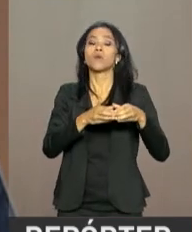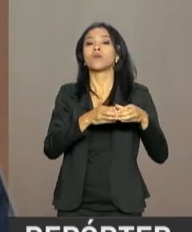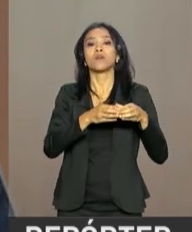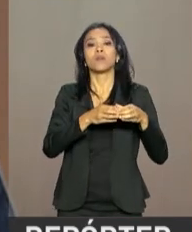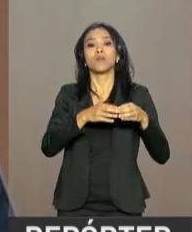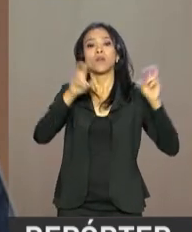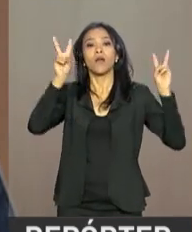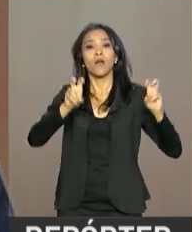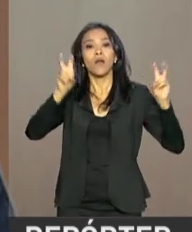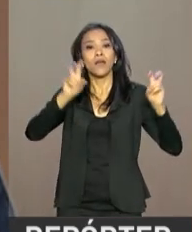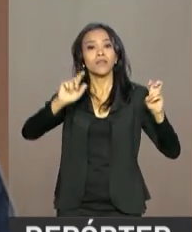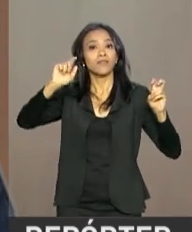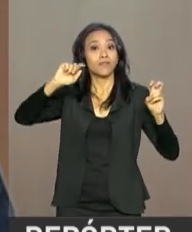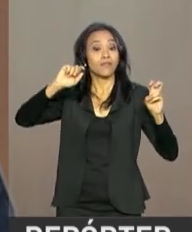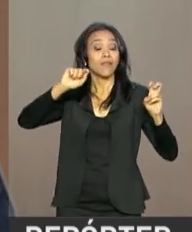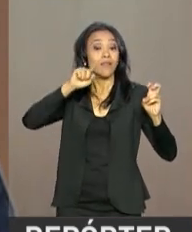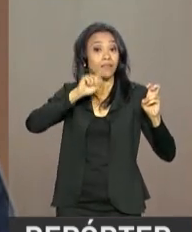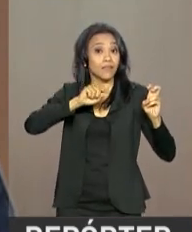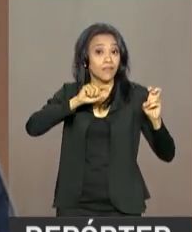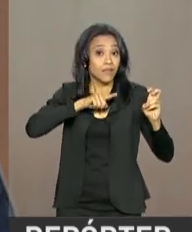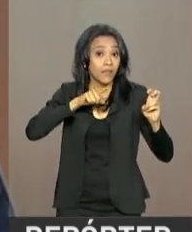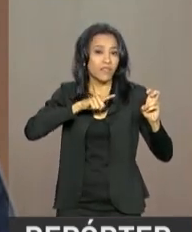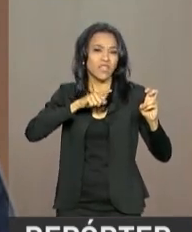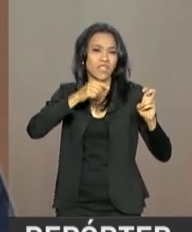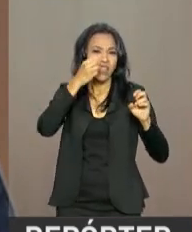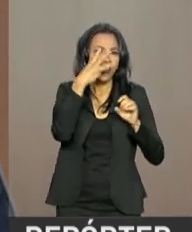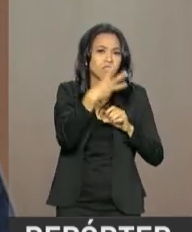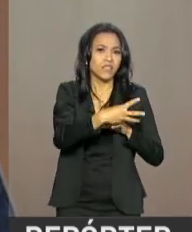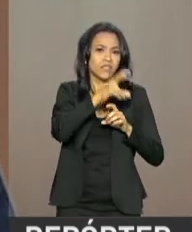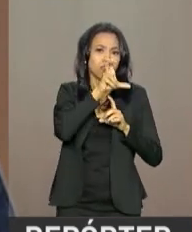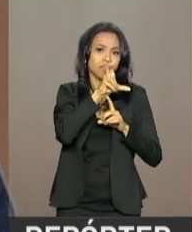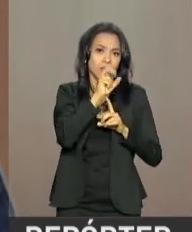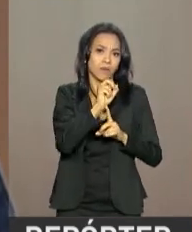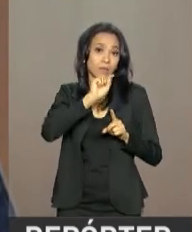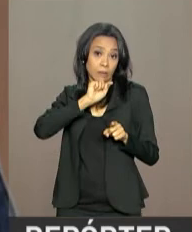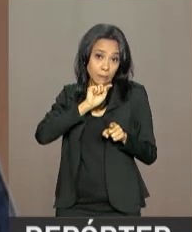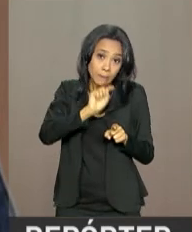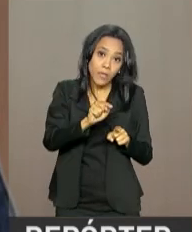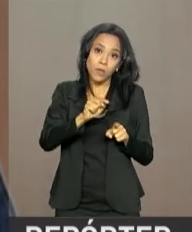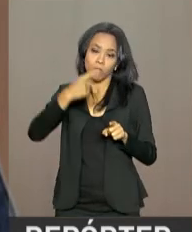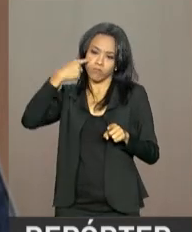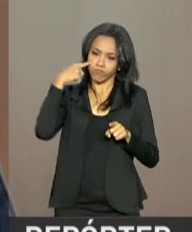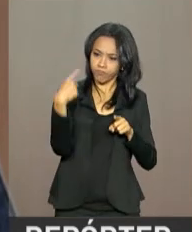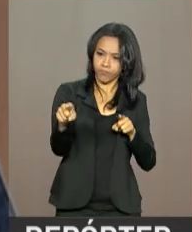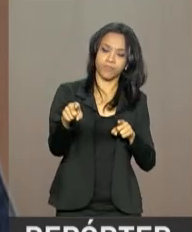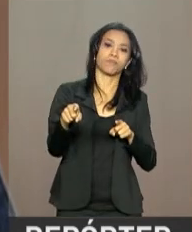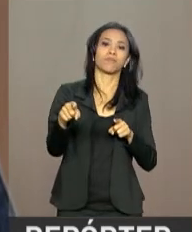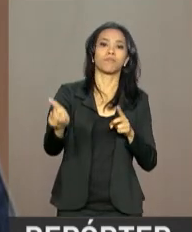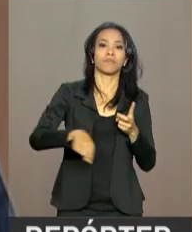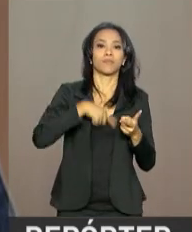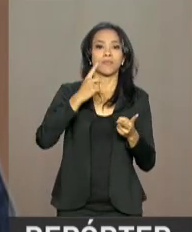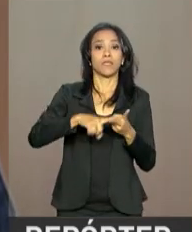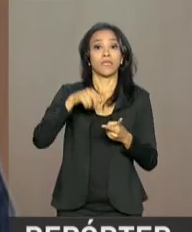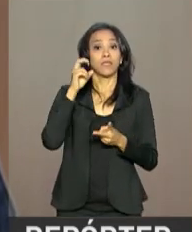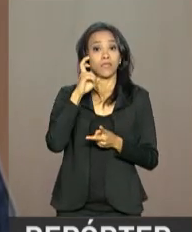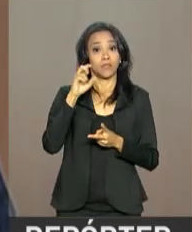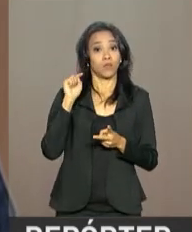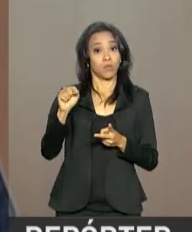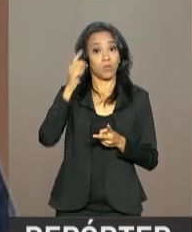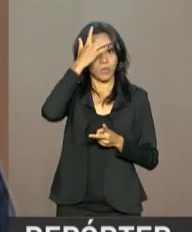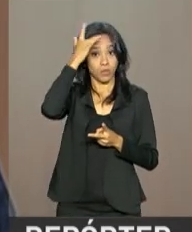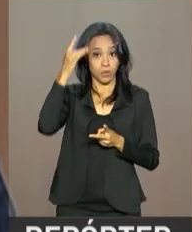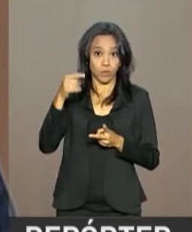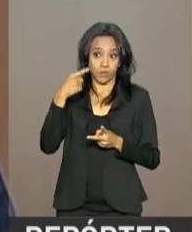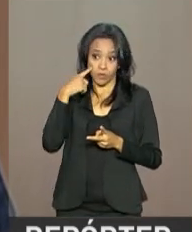aproximadamente 350 mil abordagens deteve cinco mil pessoas em flagrantes